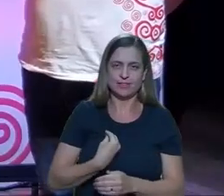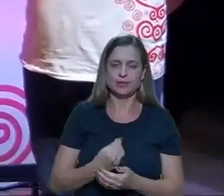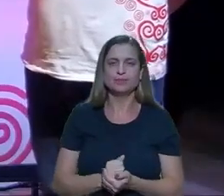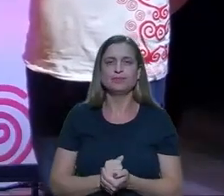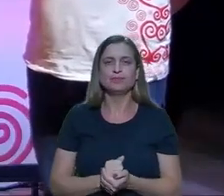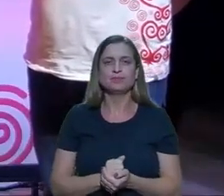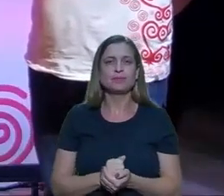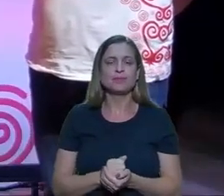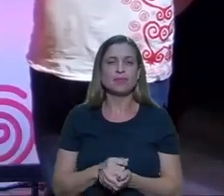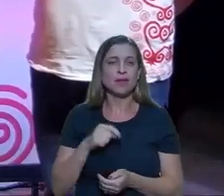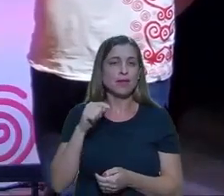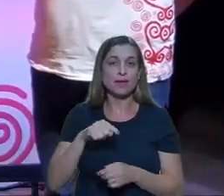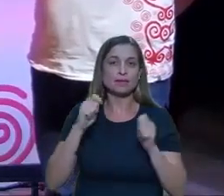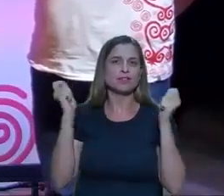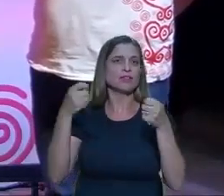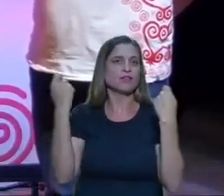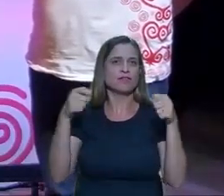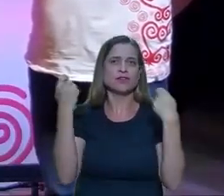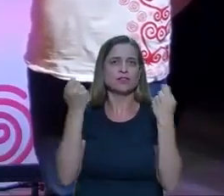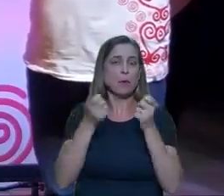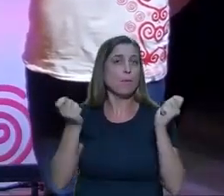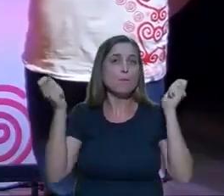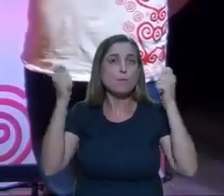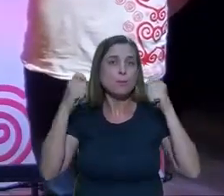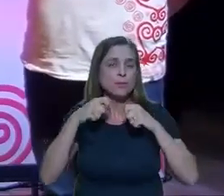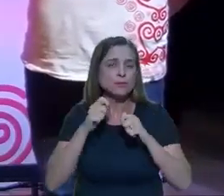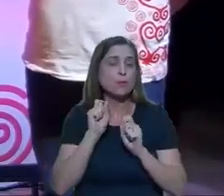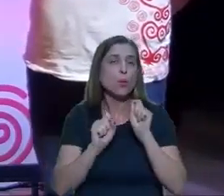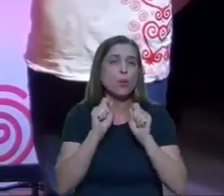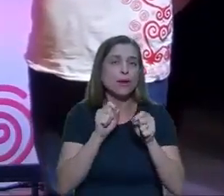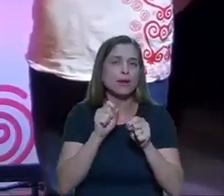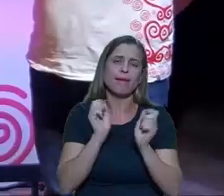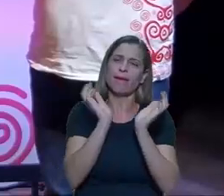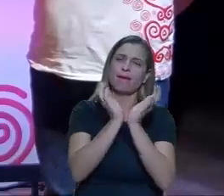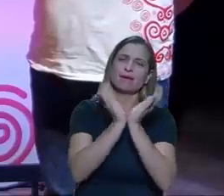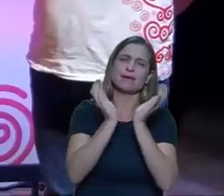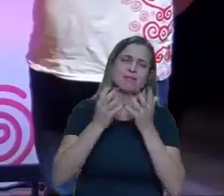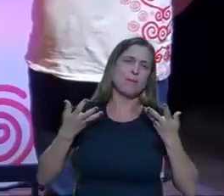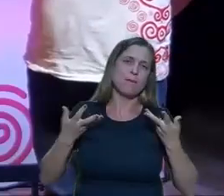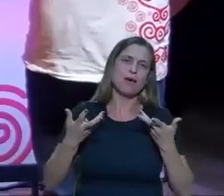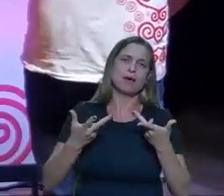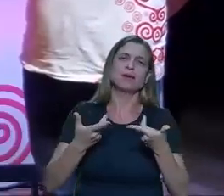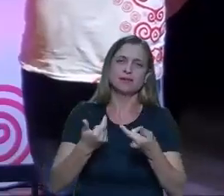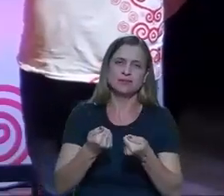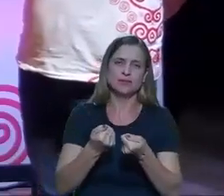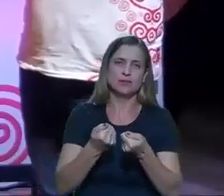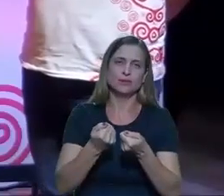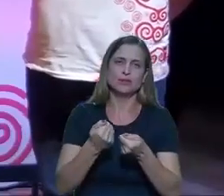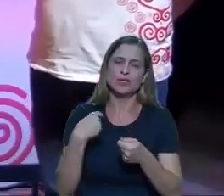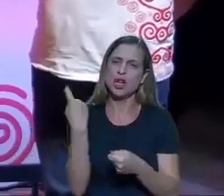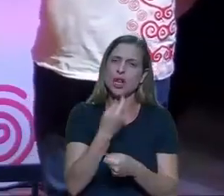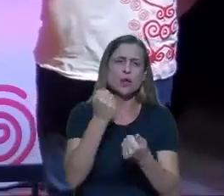Esse festival não seria possível se a gente não tivesse por trás uma equipe maravilhosa. Uma equipe que nos dá